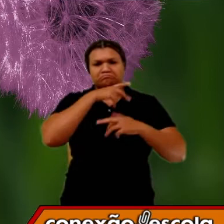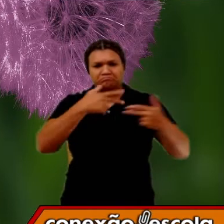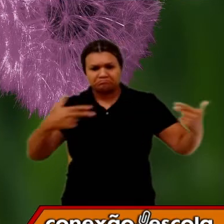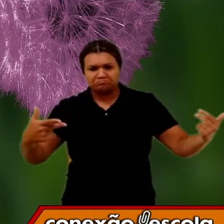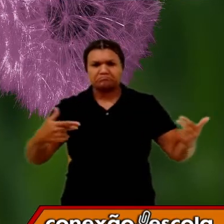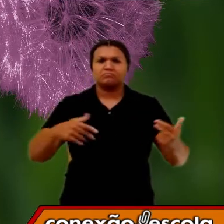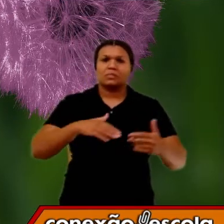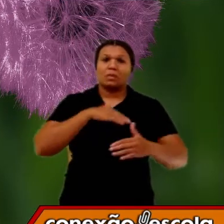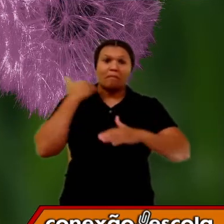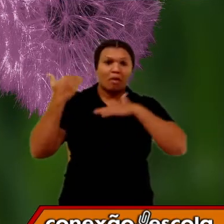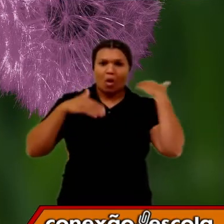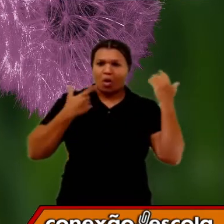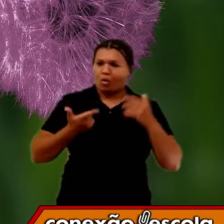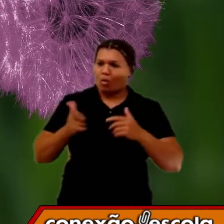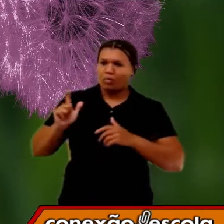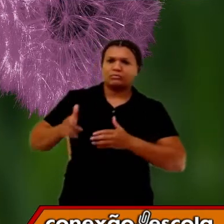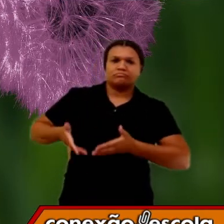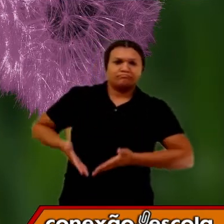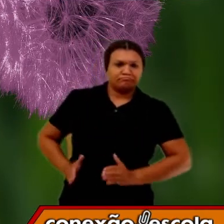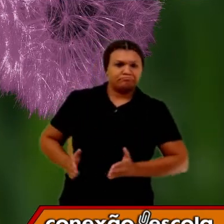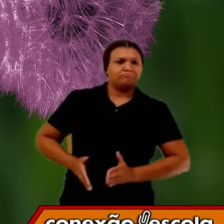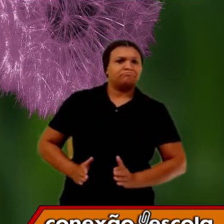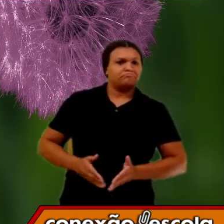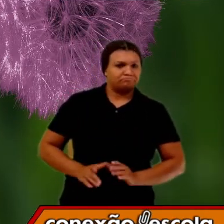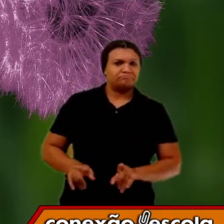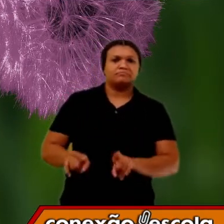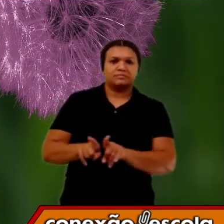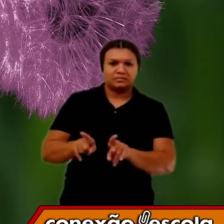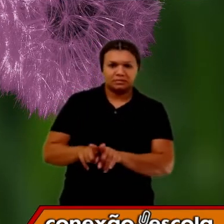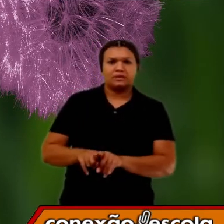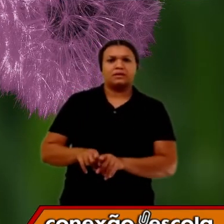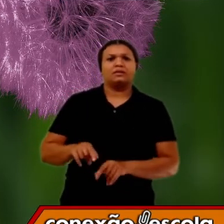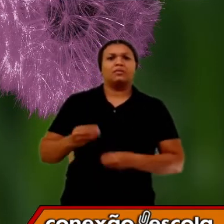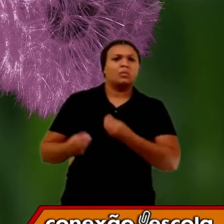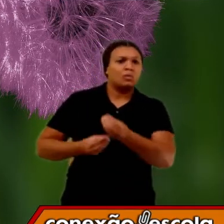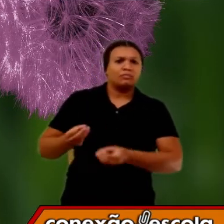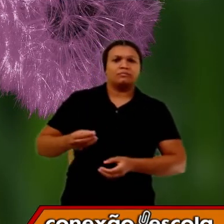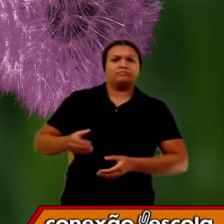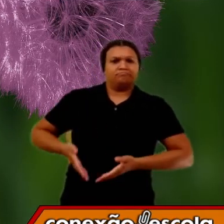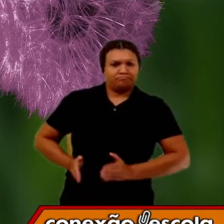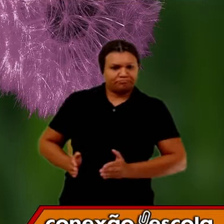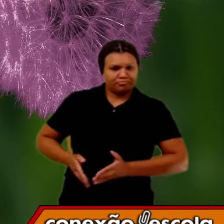morrem, outros vão nascendo também através da reprodução.